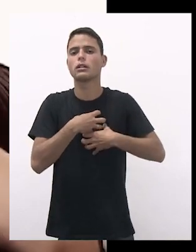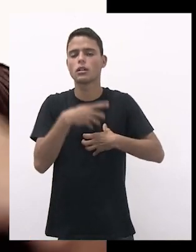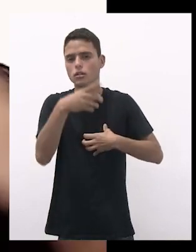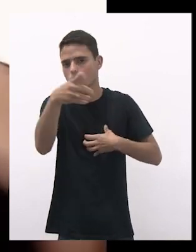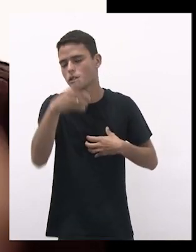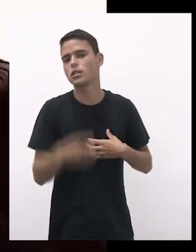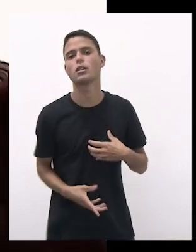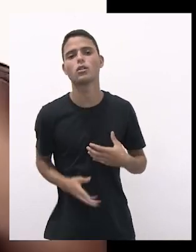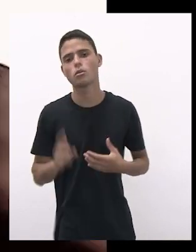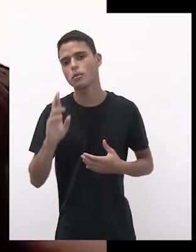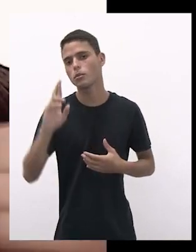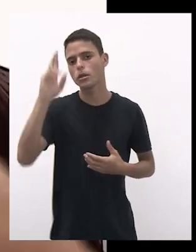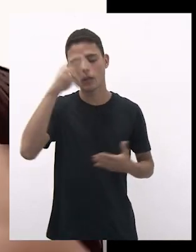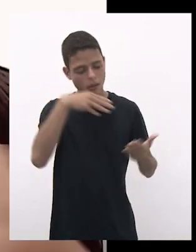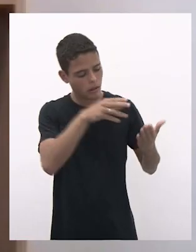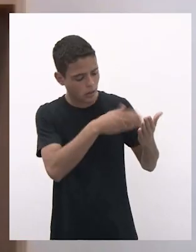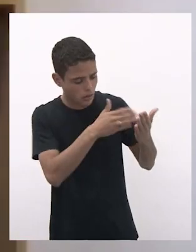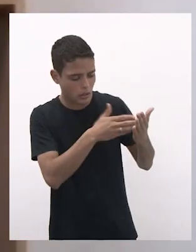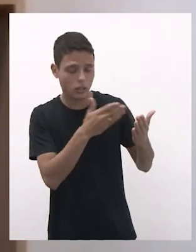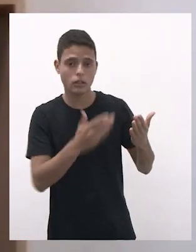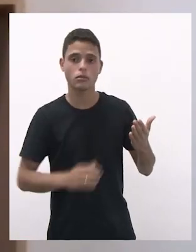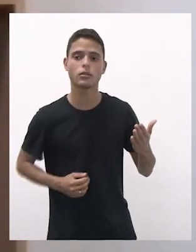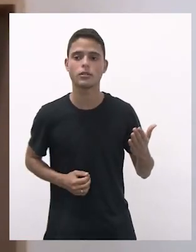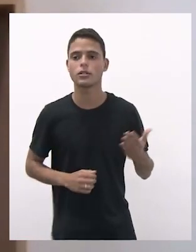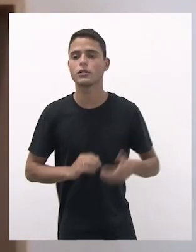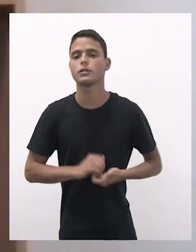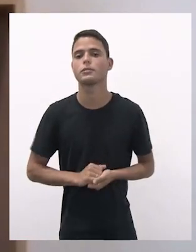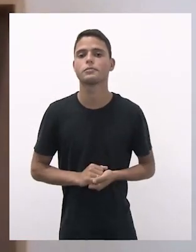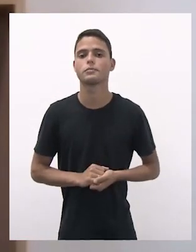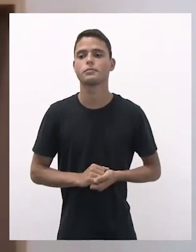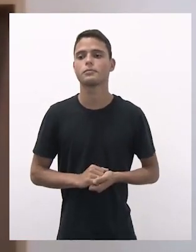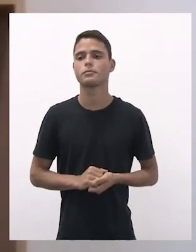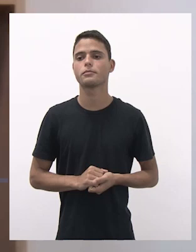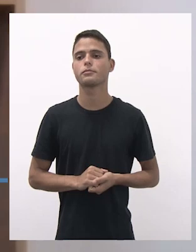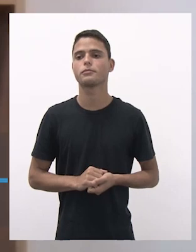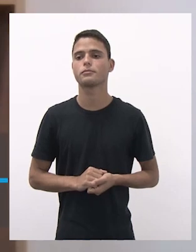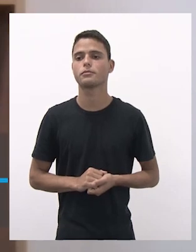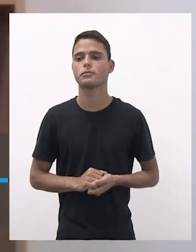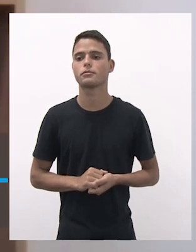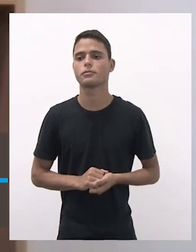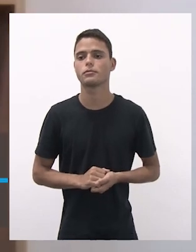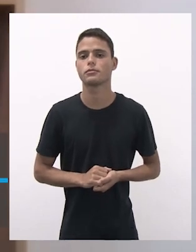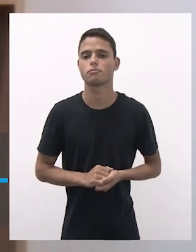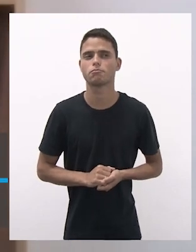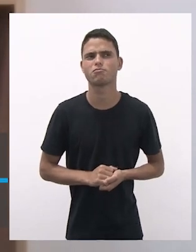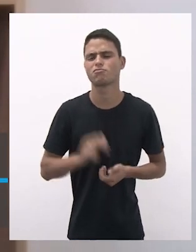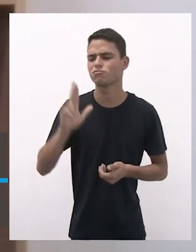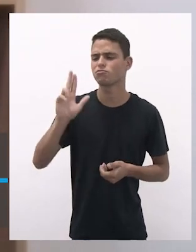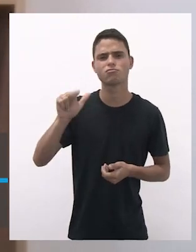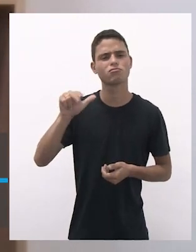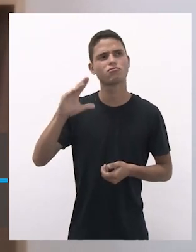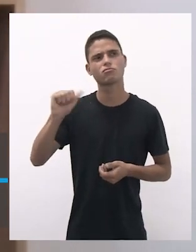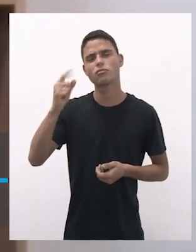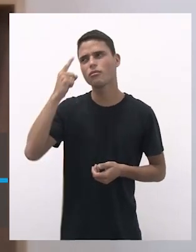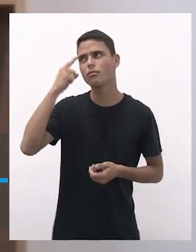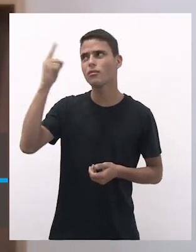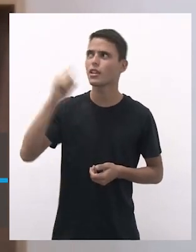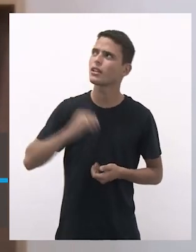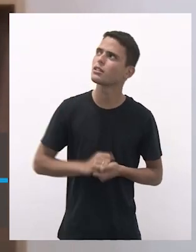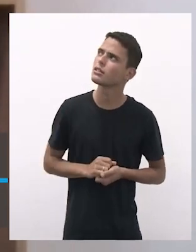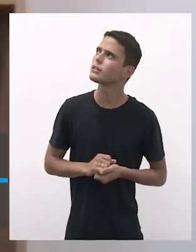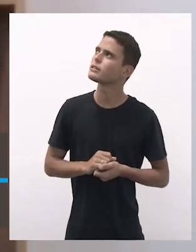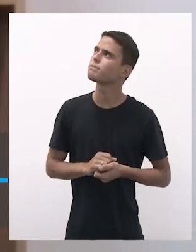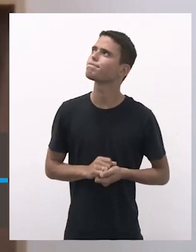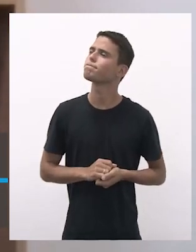leitura, tenha passado por alguma situação assim, nesse sentido? Eu nunca passei por uma situação assim